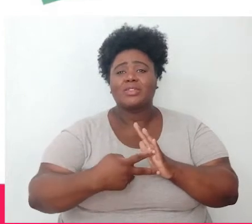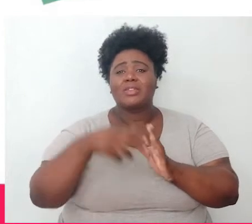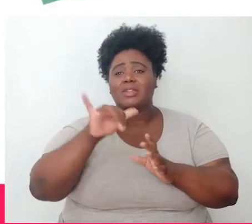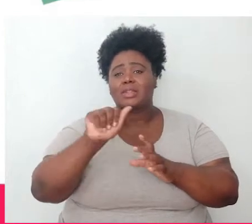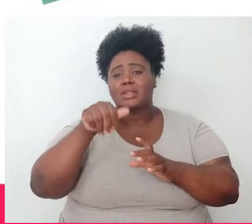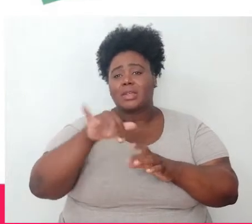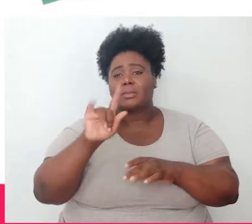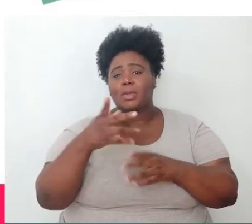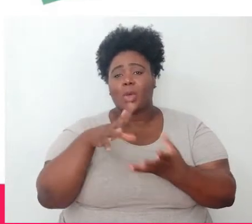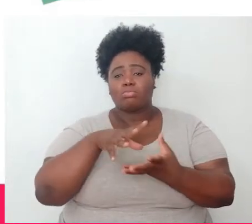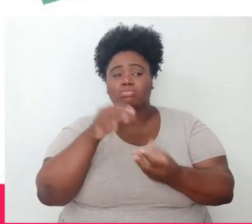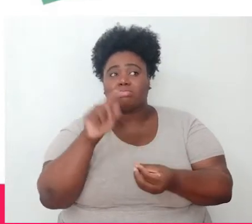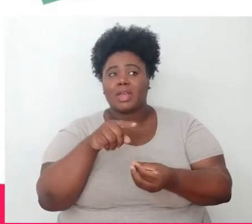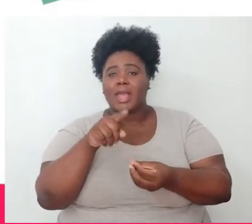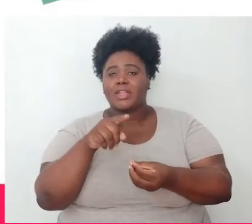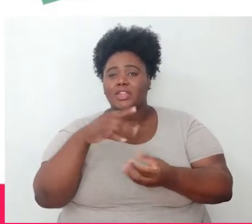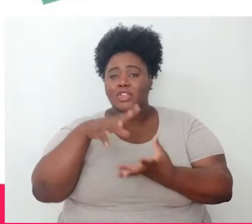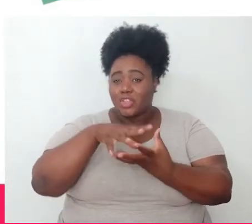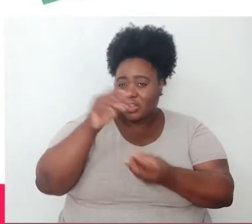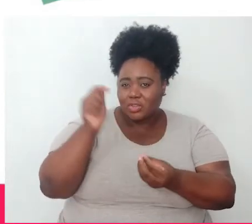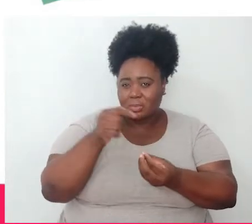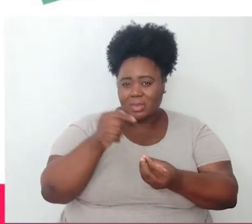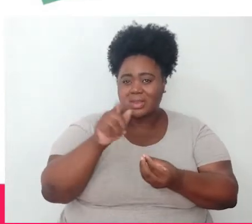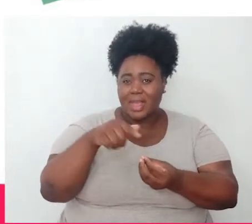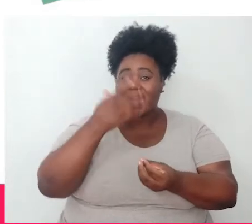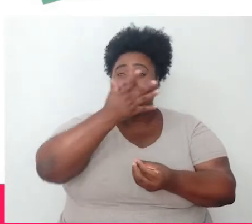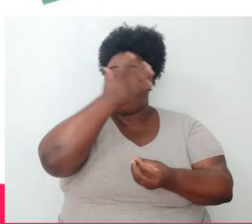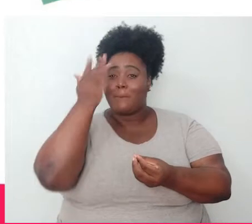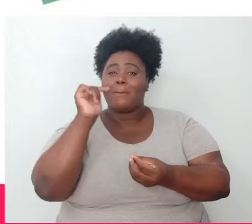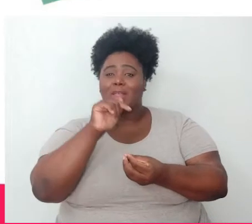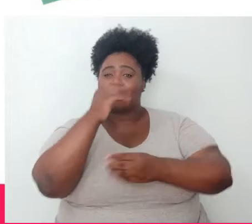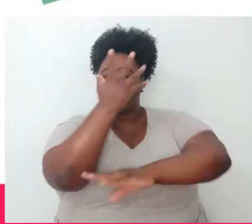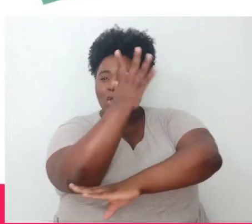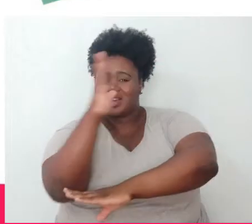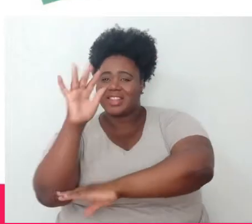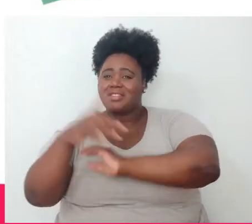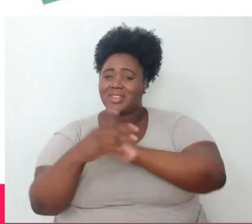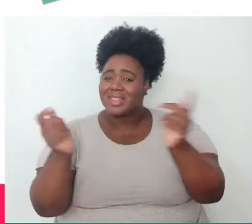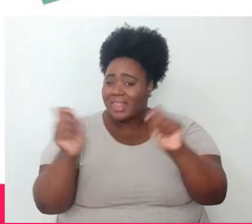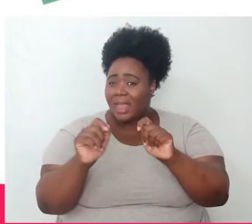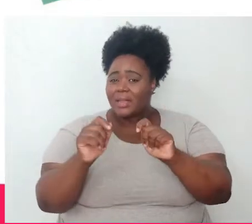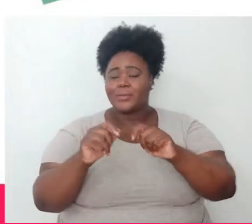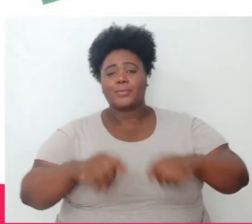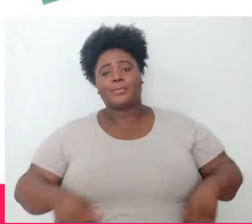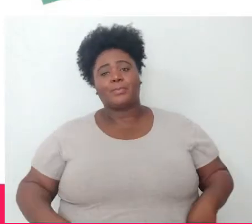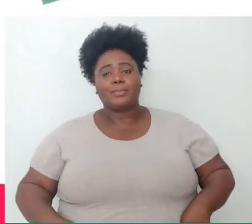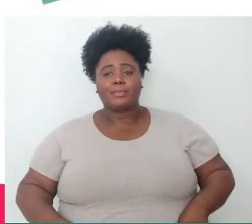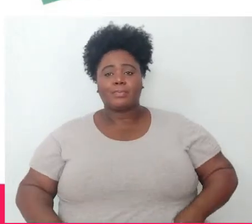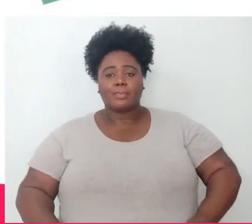como seres espíritos, né? Essa tradução ocidental dessas gentes da floresta procedem, né?